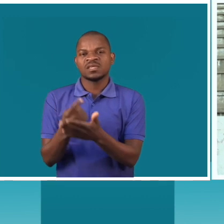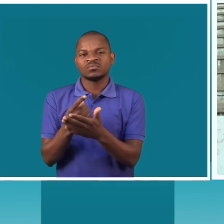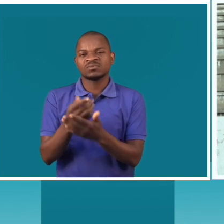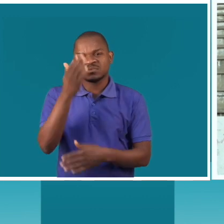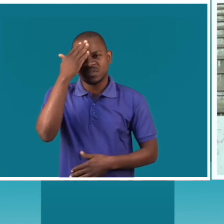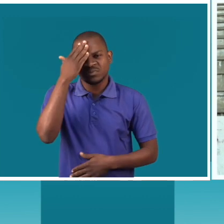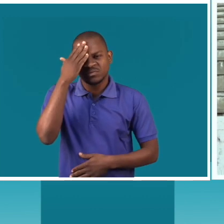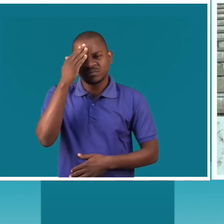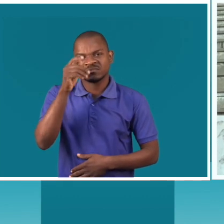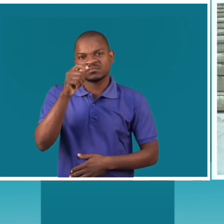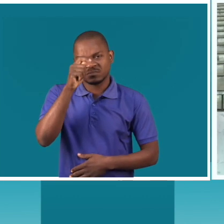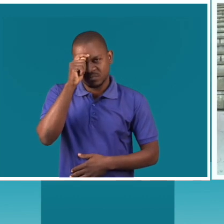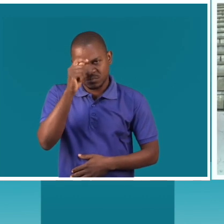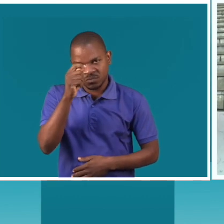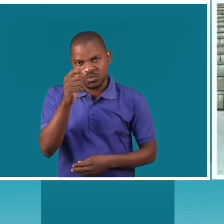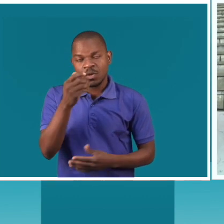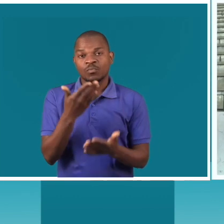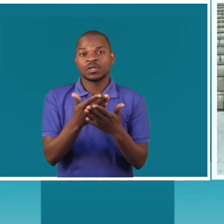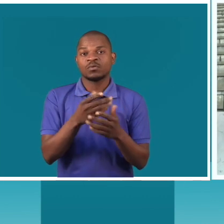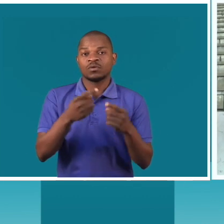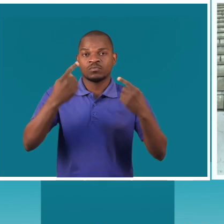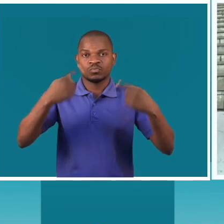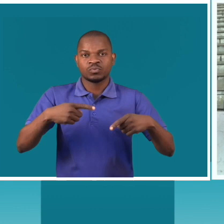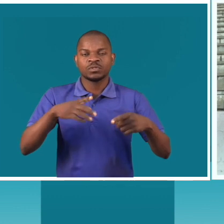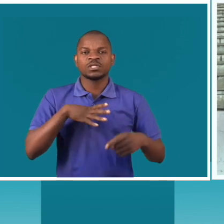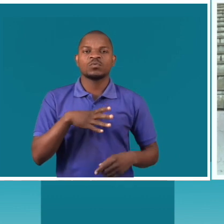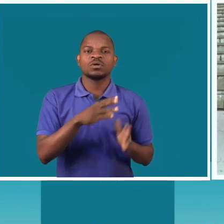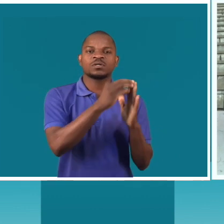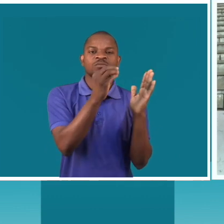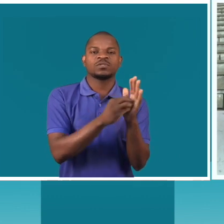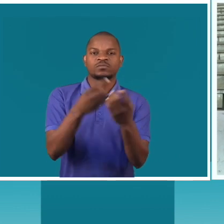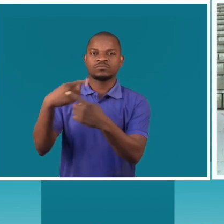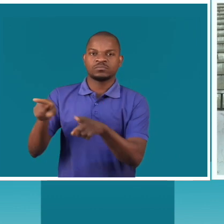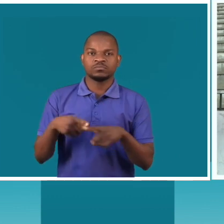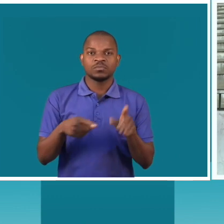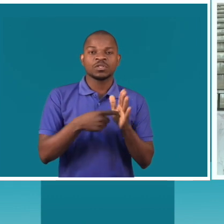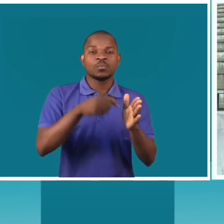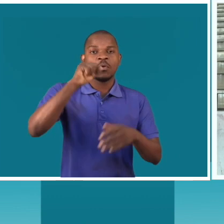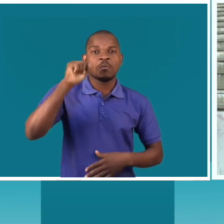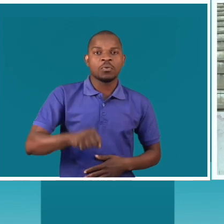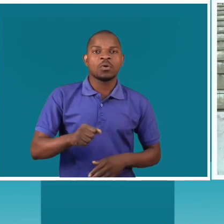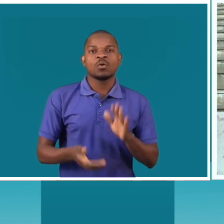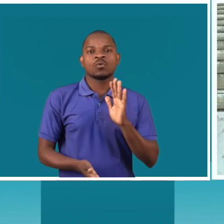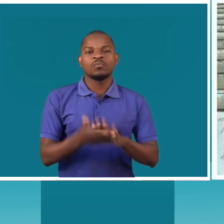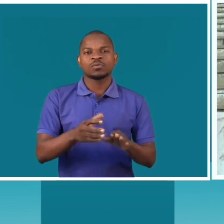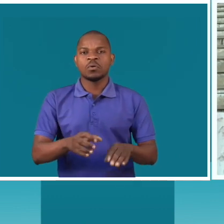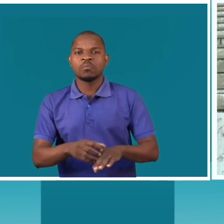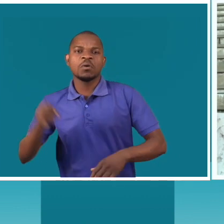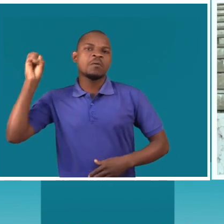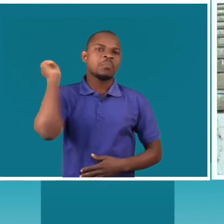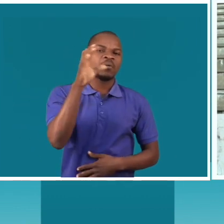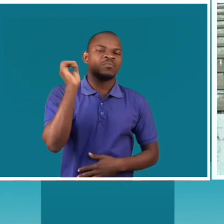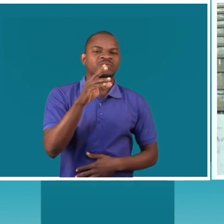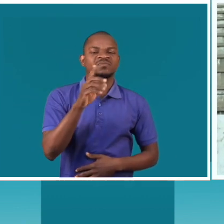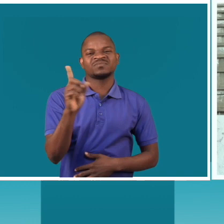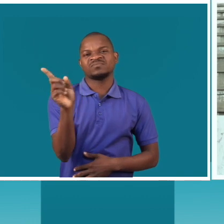literalmente, temos que ter algum desportivismo. Em competição, há três resultados que são possíveis. Não é por alguém perder que tem que apedrejar